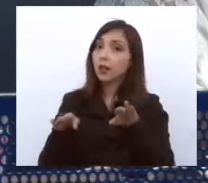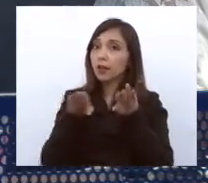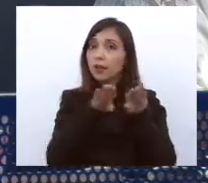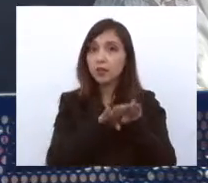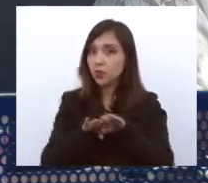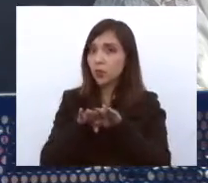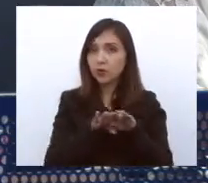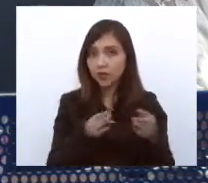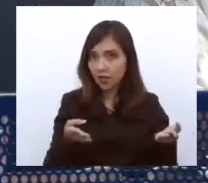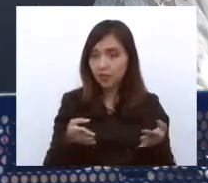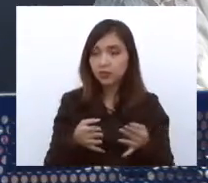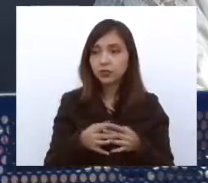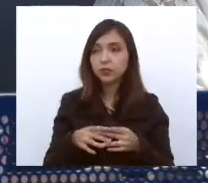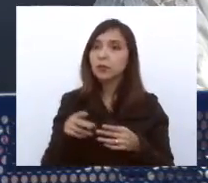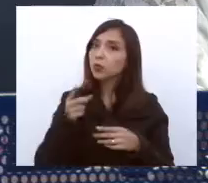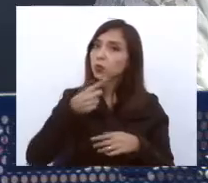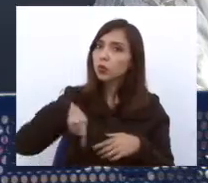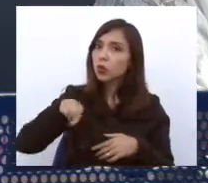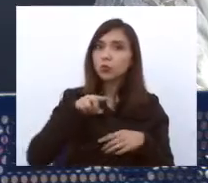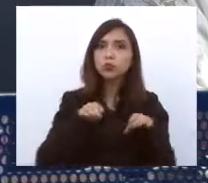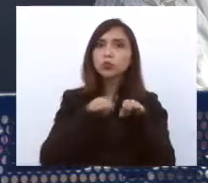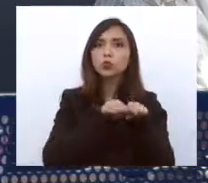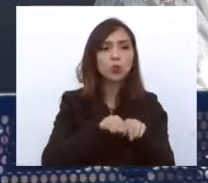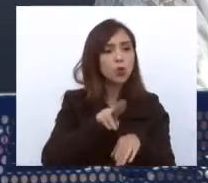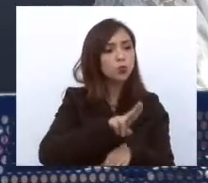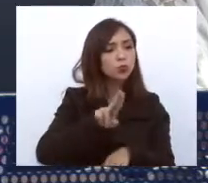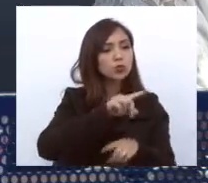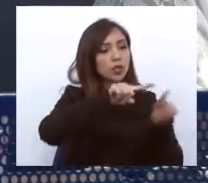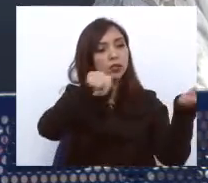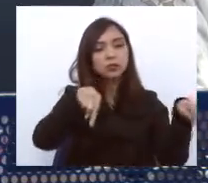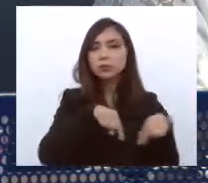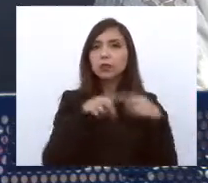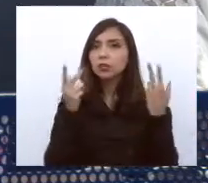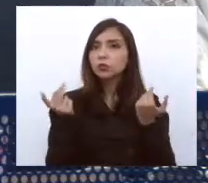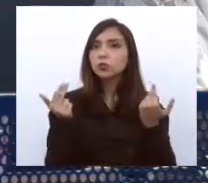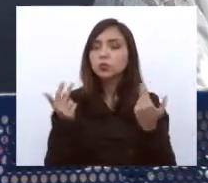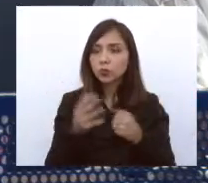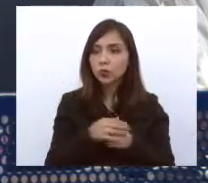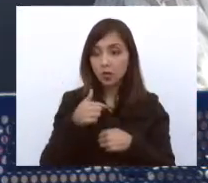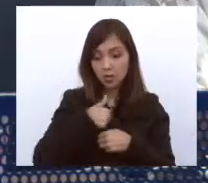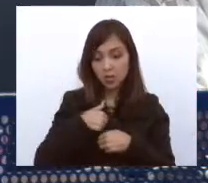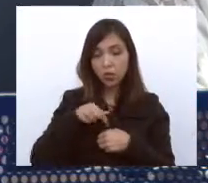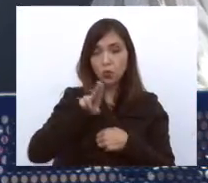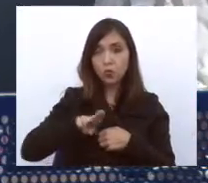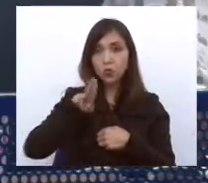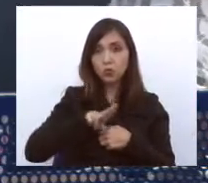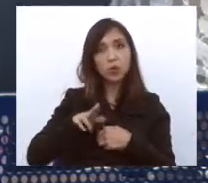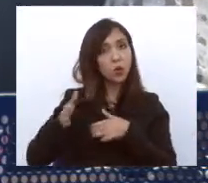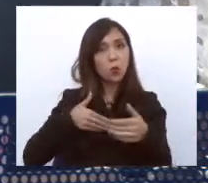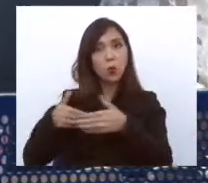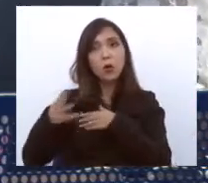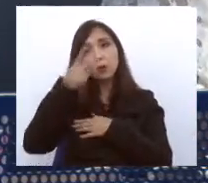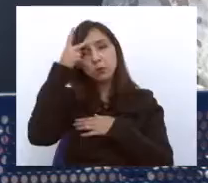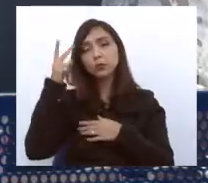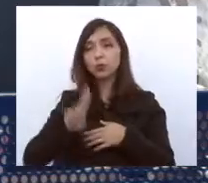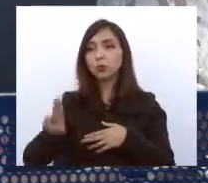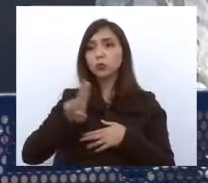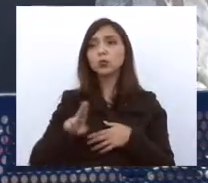De você poder usar o mesmo espaço. Eu tenho certeza que o mesmo espaço que eu uso, qualquer pessoa pode